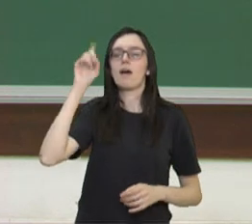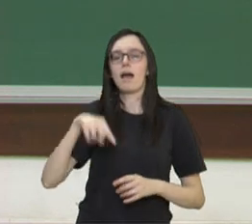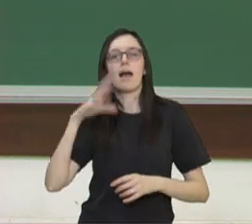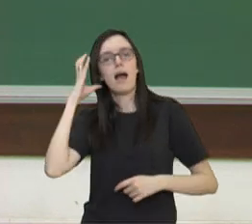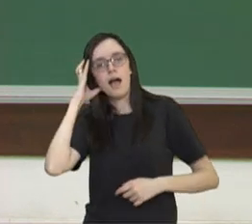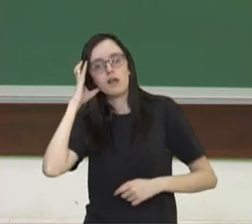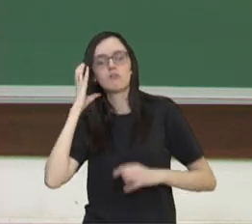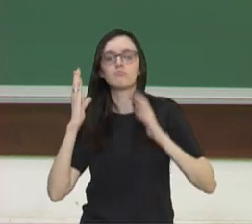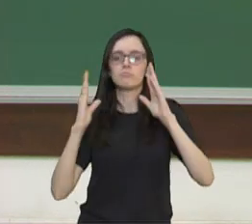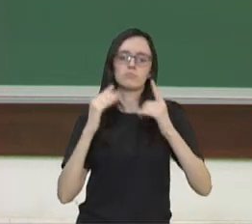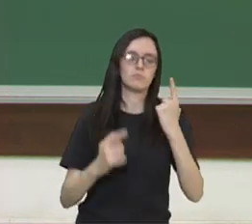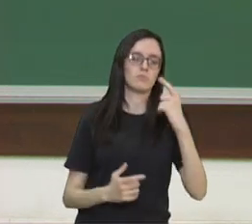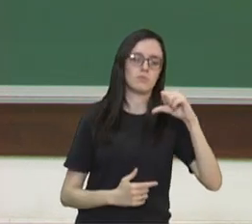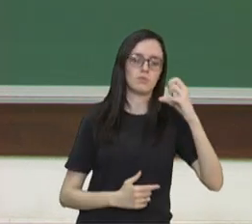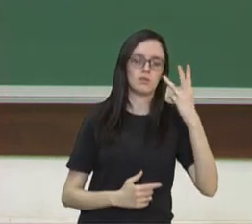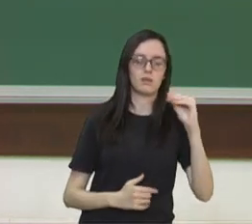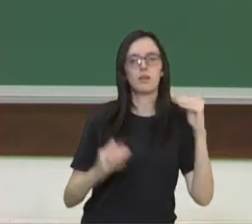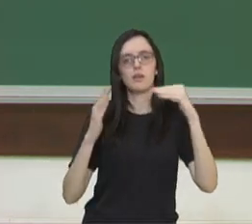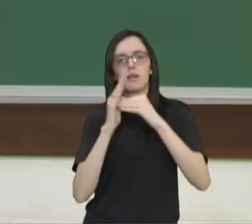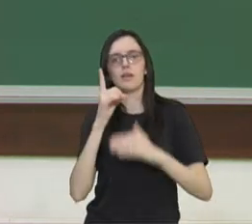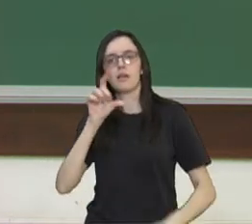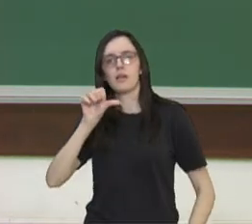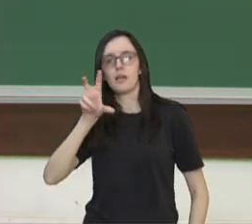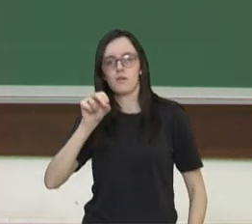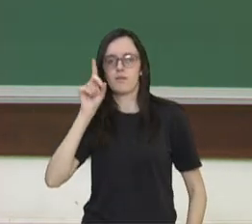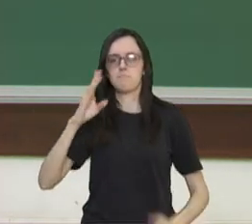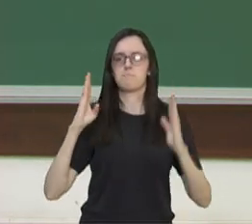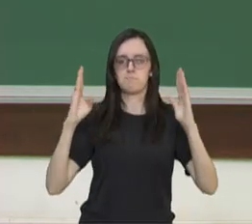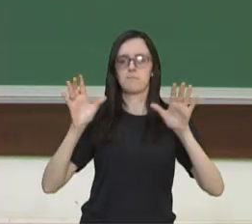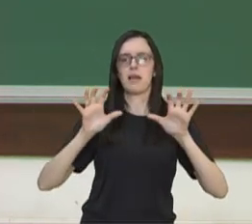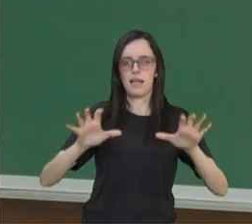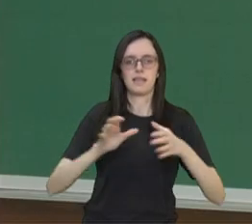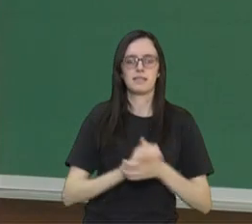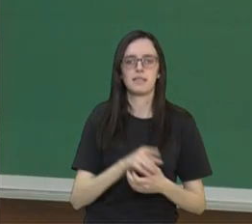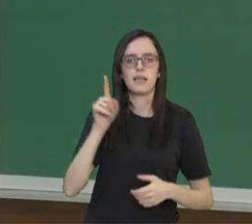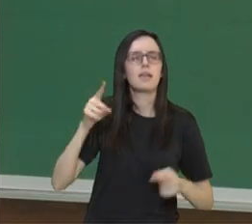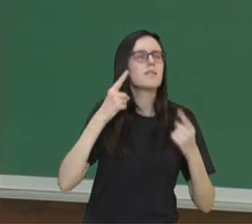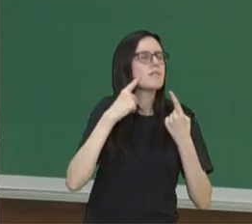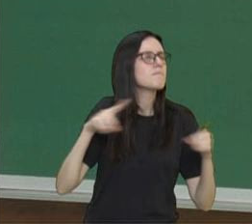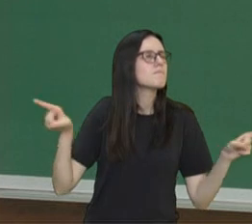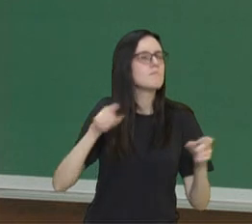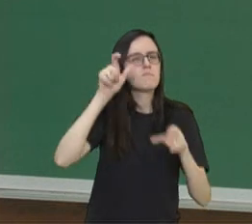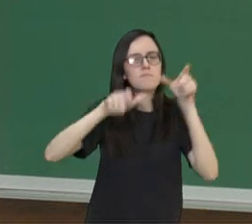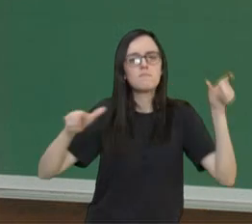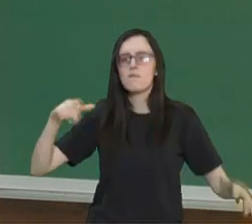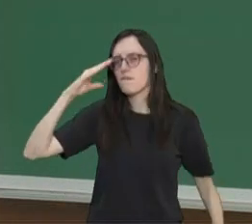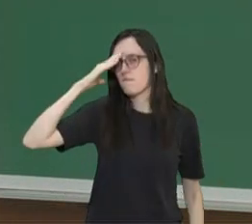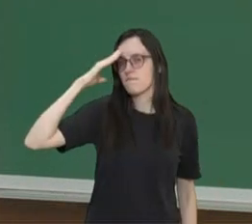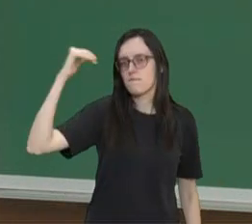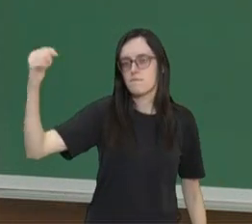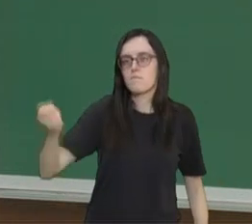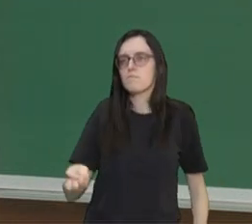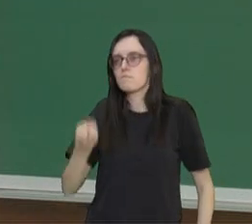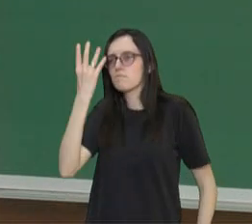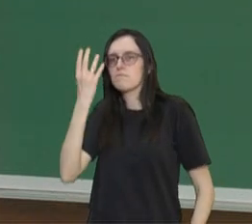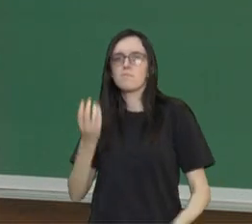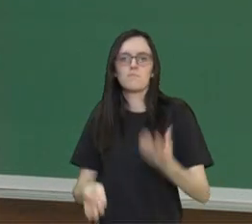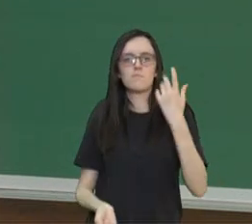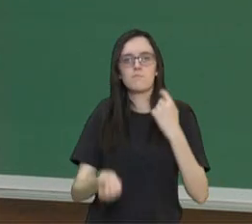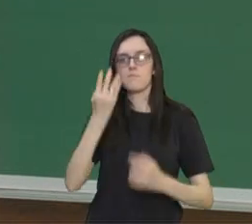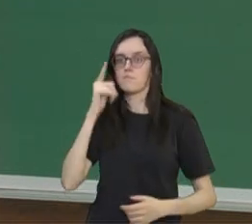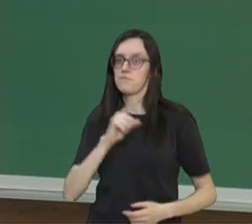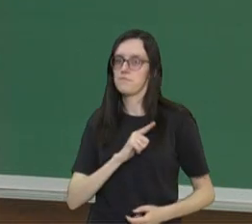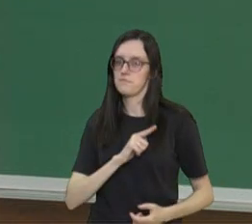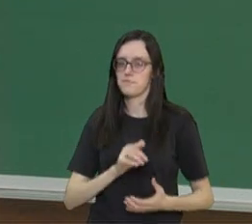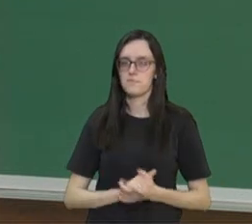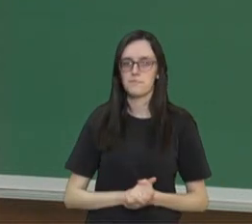os anos 30 e os anos 50 tem esse cenário de grandes nomes da música brasileira aparecendo então.